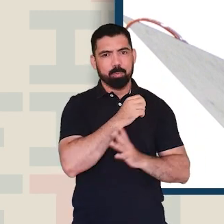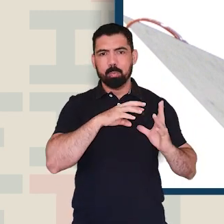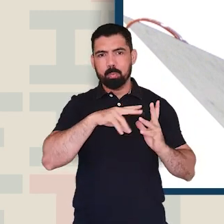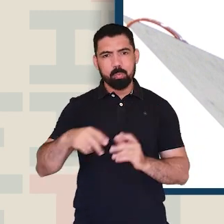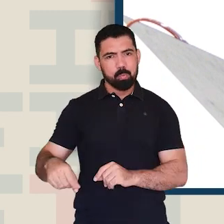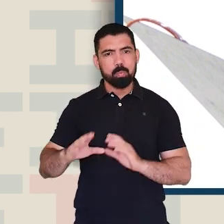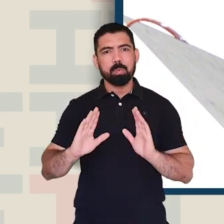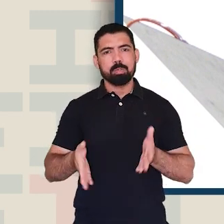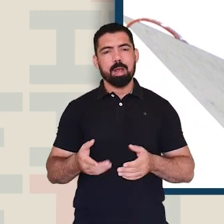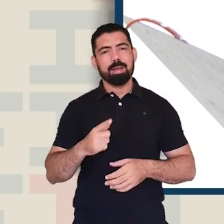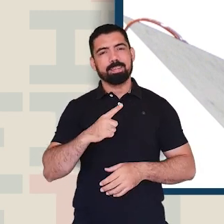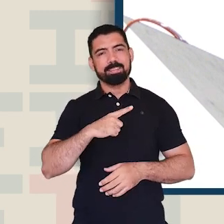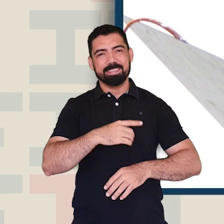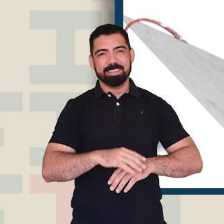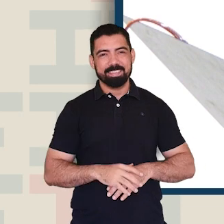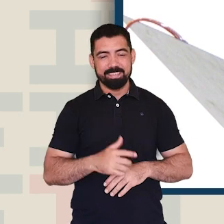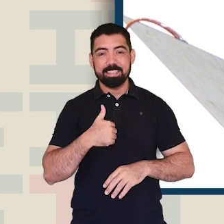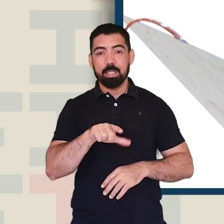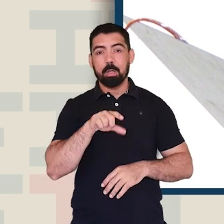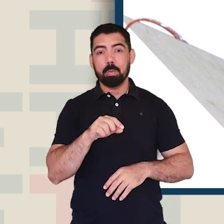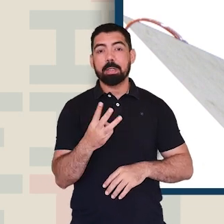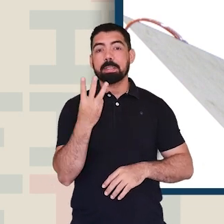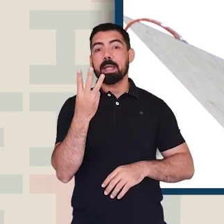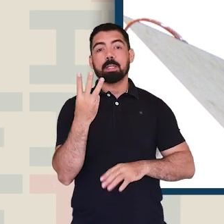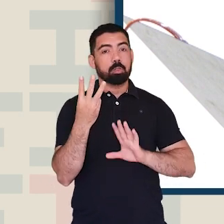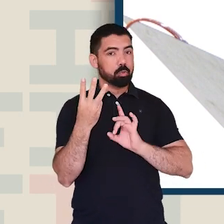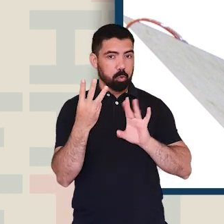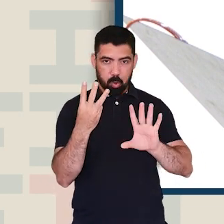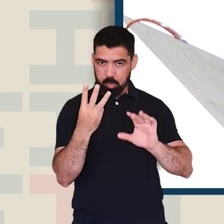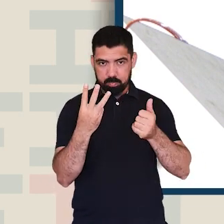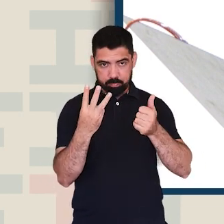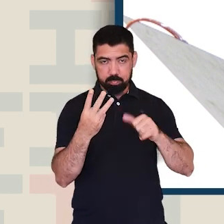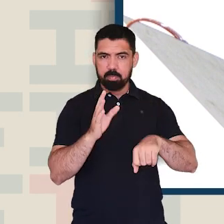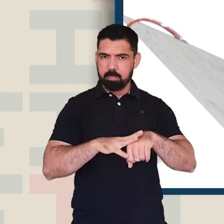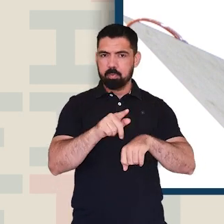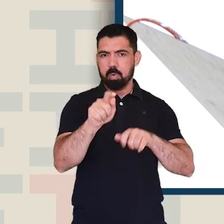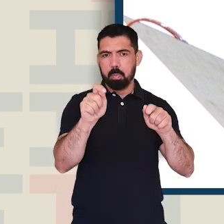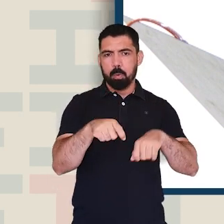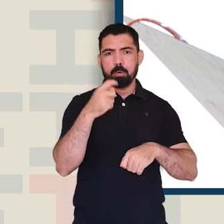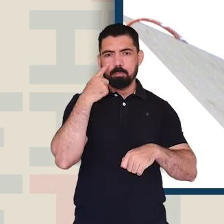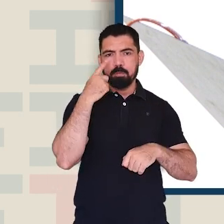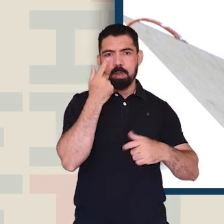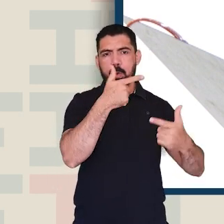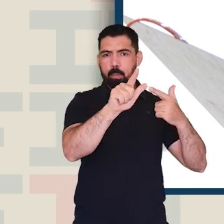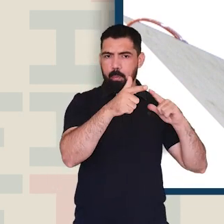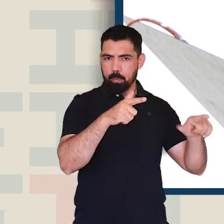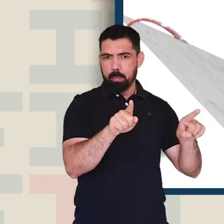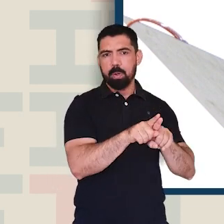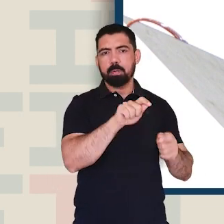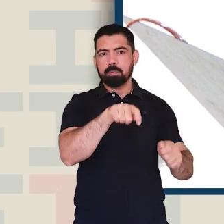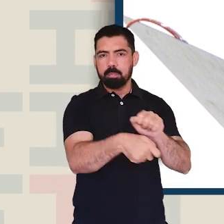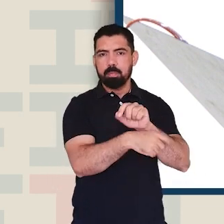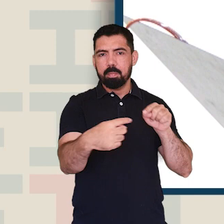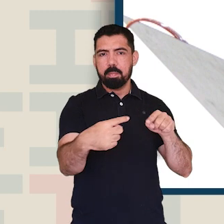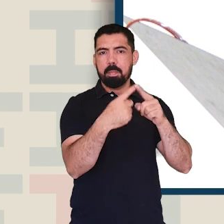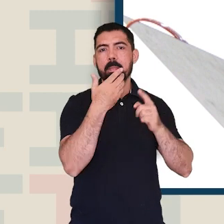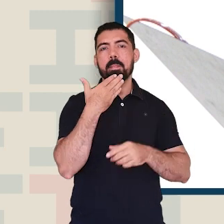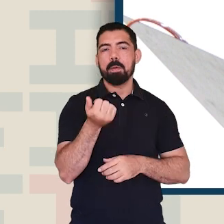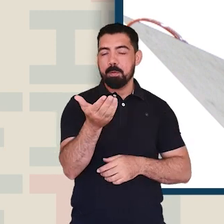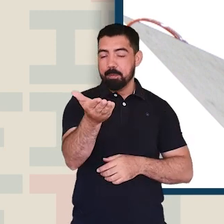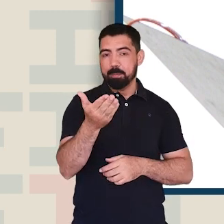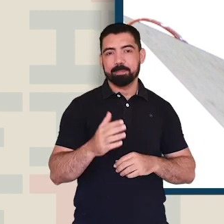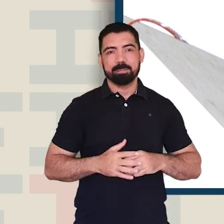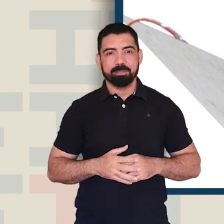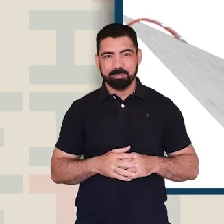já andou no braço. Então eu escolhi 3 aleatórios aqui, mas você pode ver o que se aplica